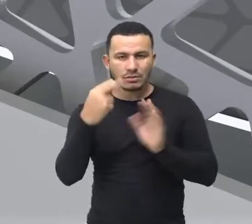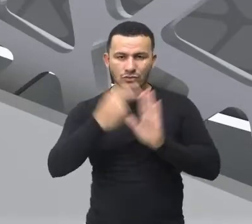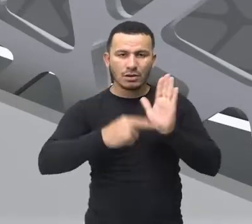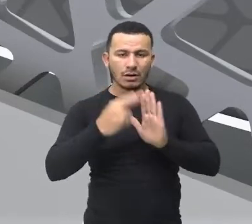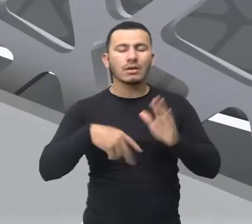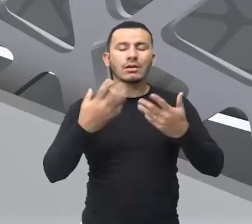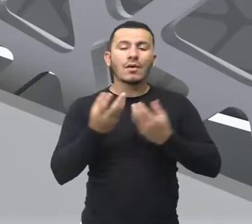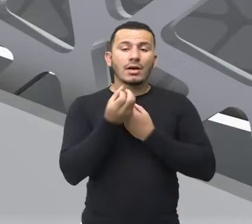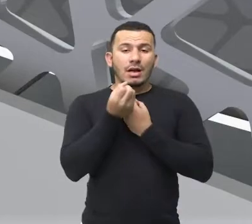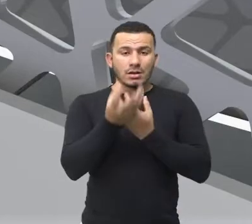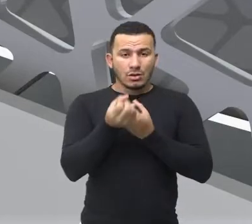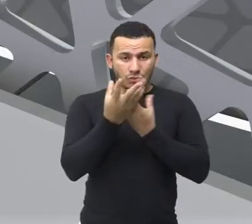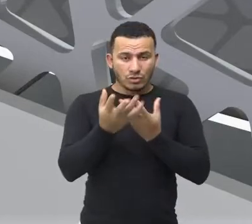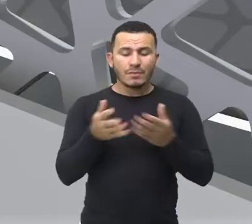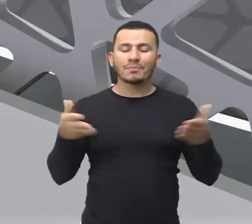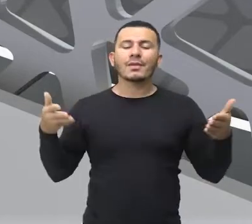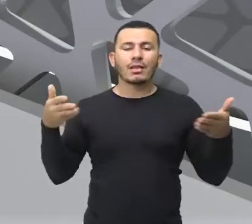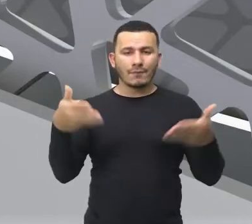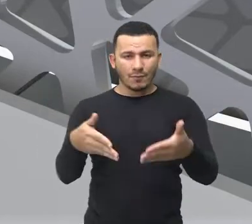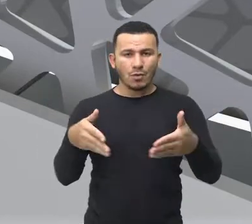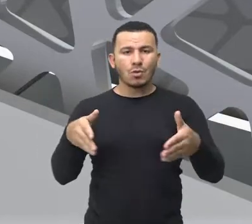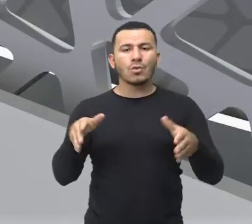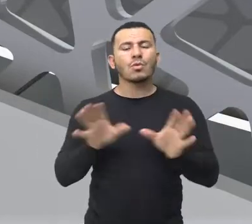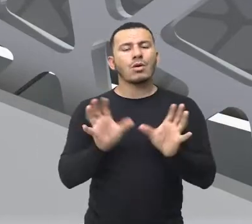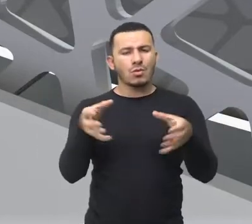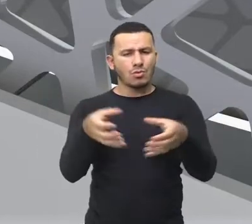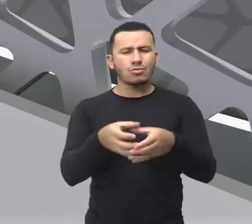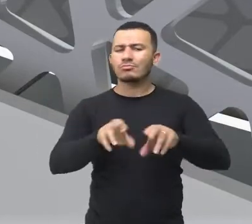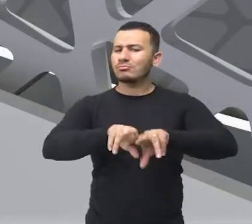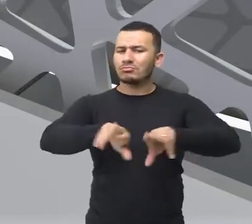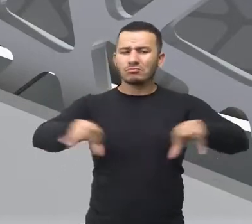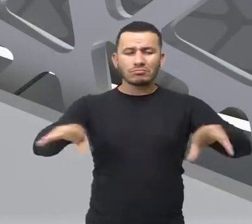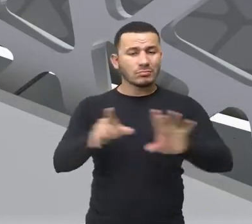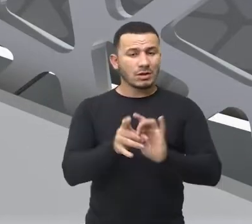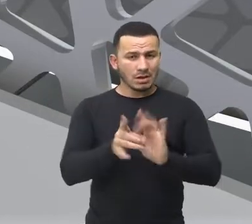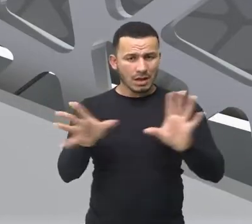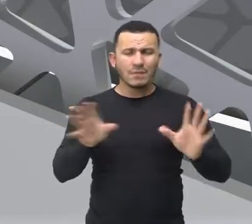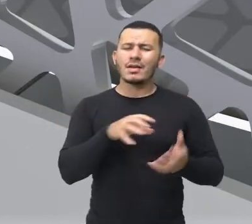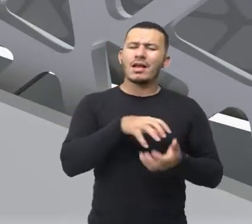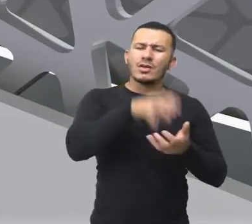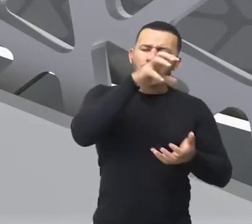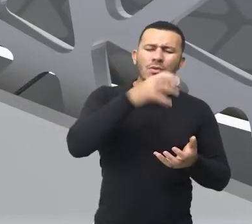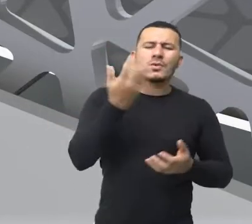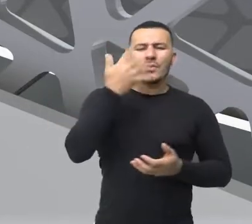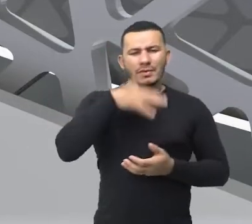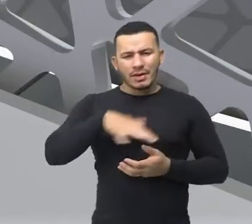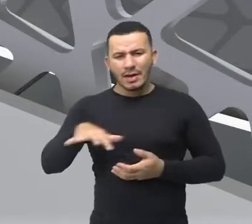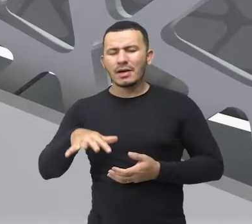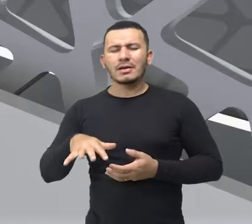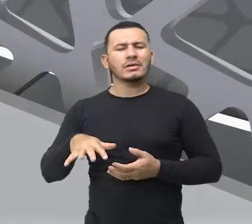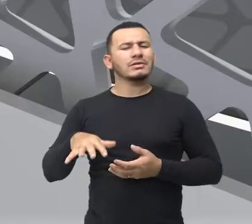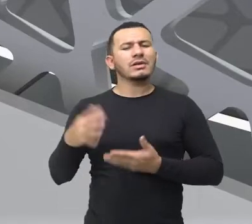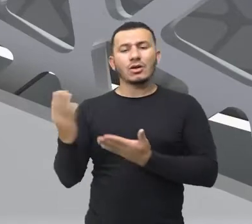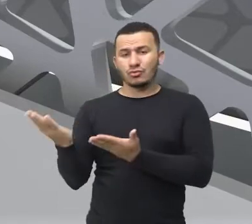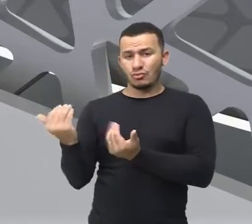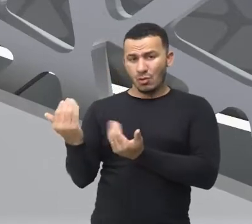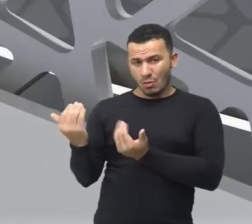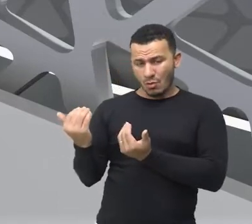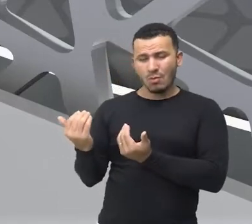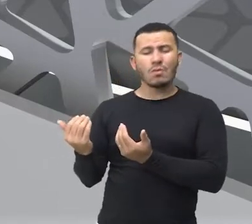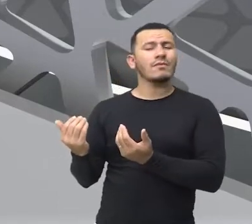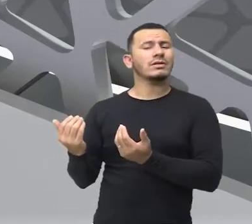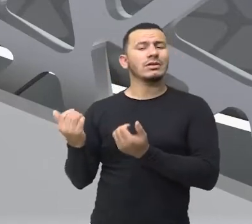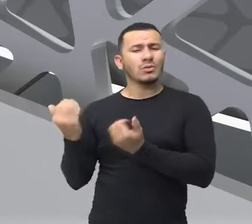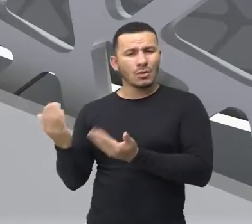que essa notícia ela é destinada a um público diverso, adultos, crianças, certo? Jovens